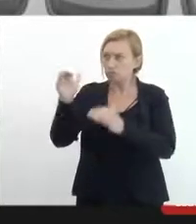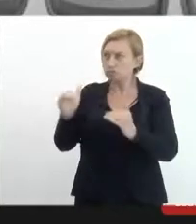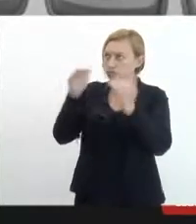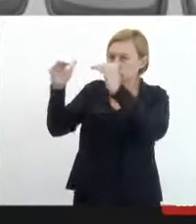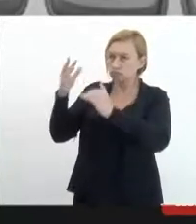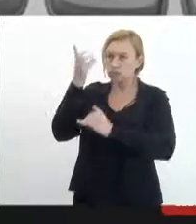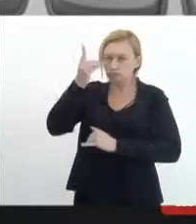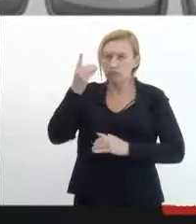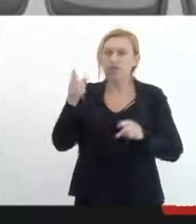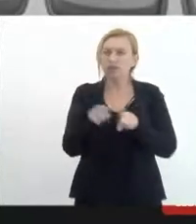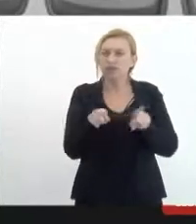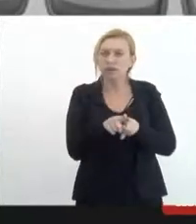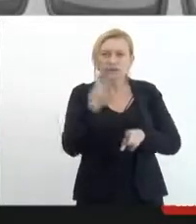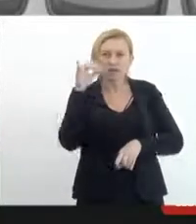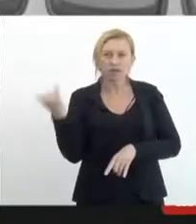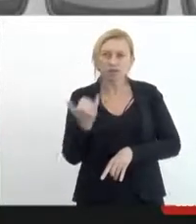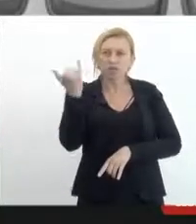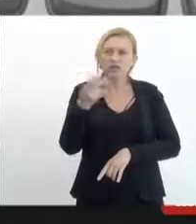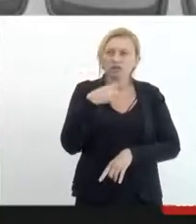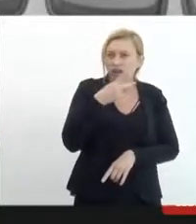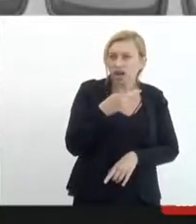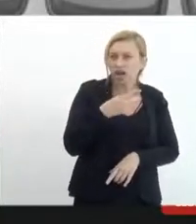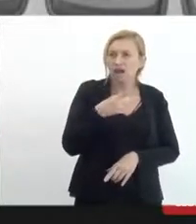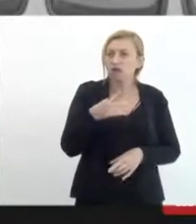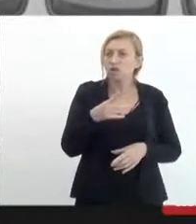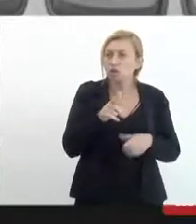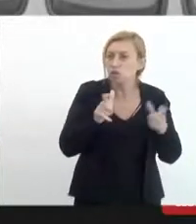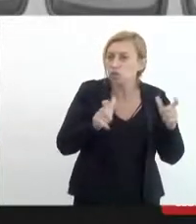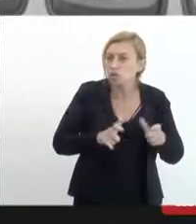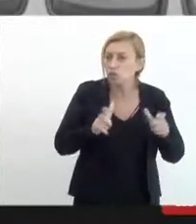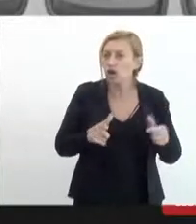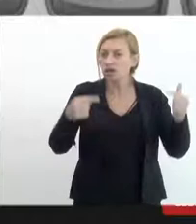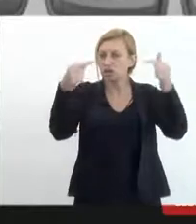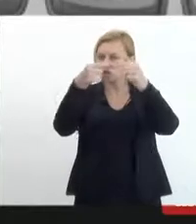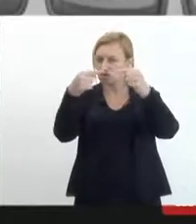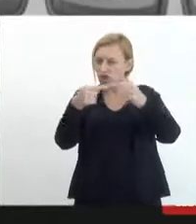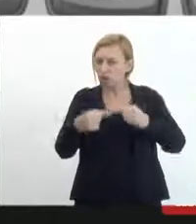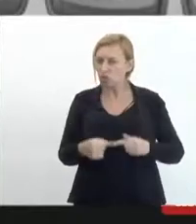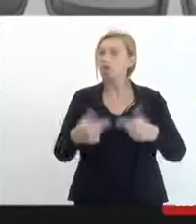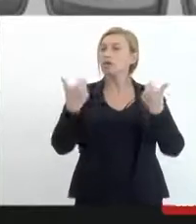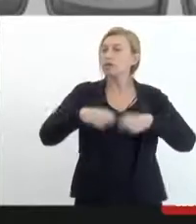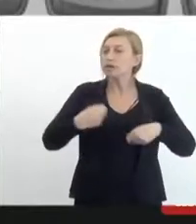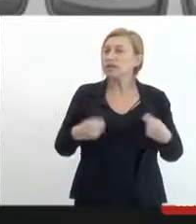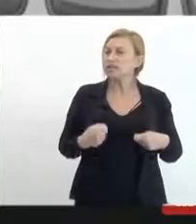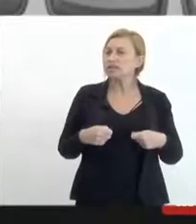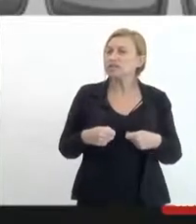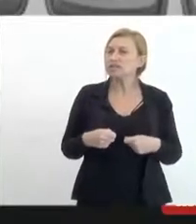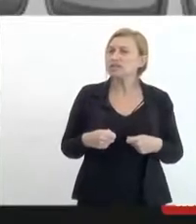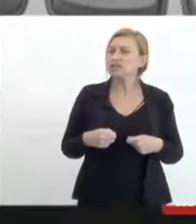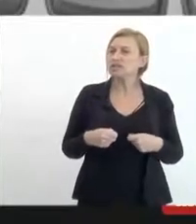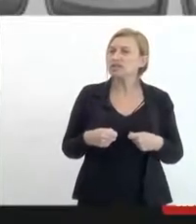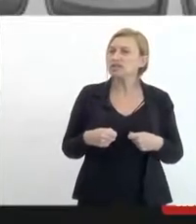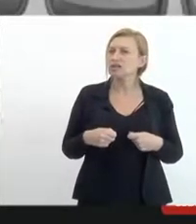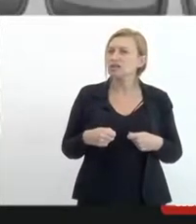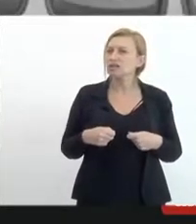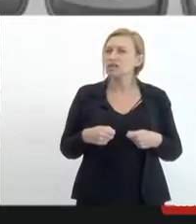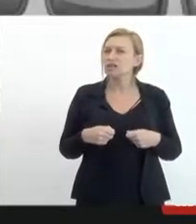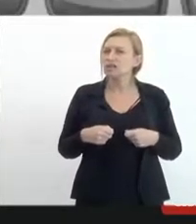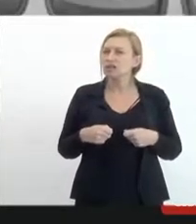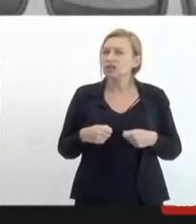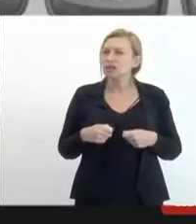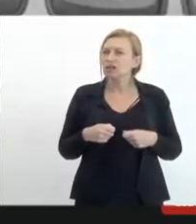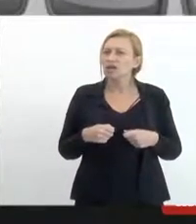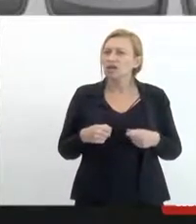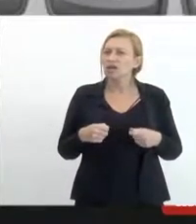mas é importante também mencionar que o ambiente de acordos ele tem que estar bem sedimentado, de modo que a gente